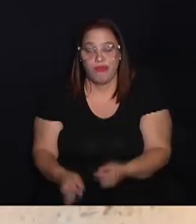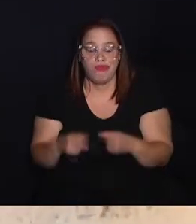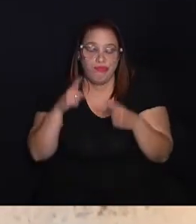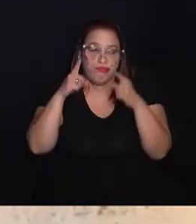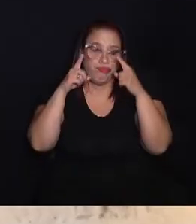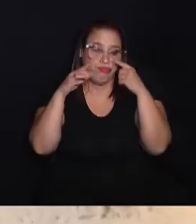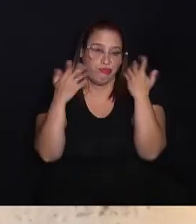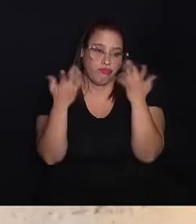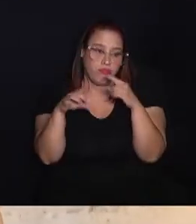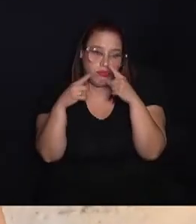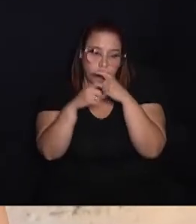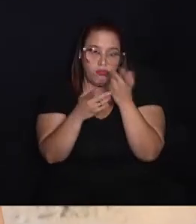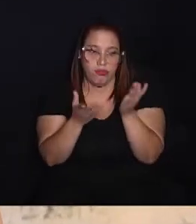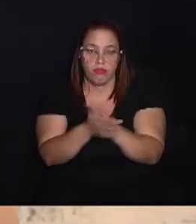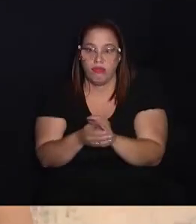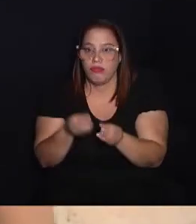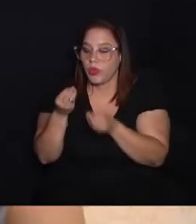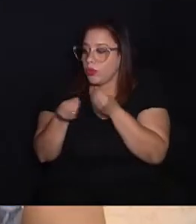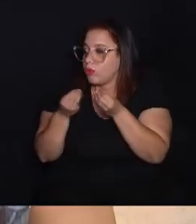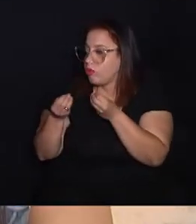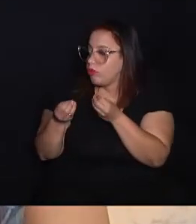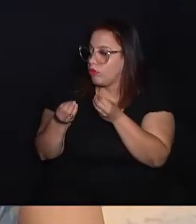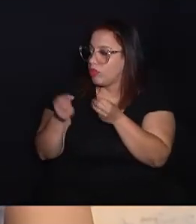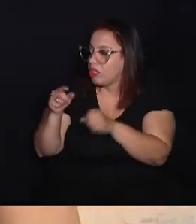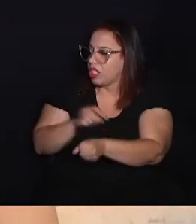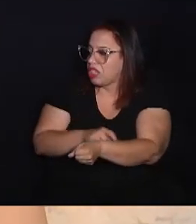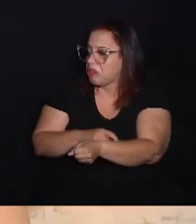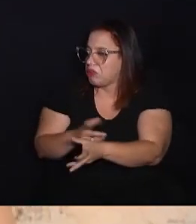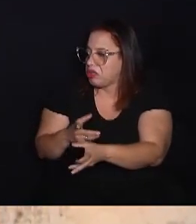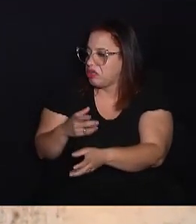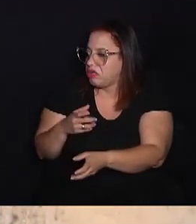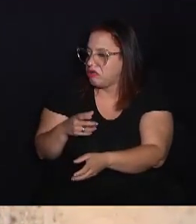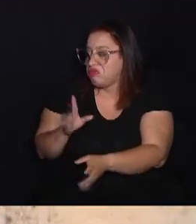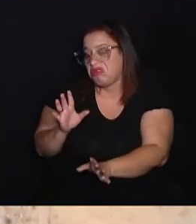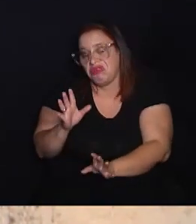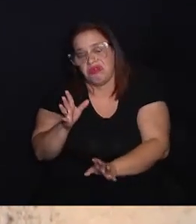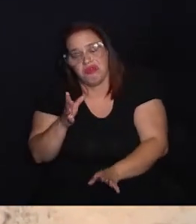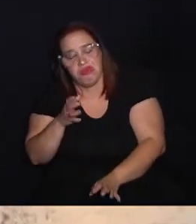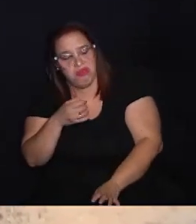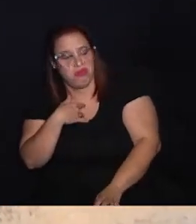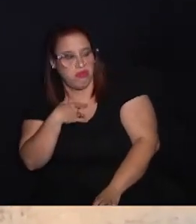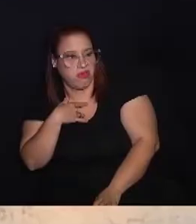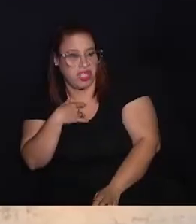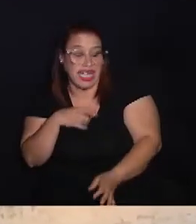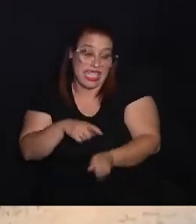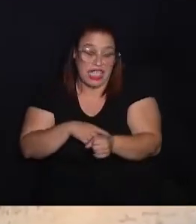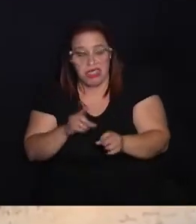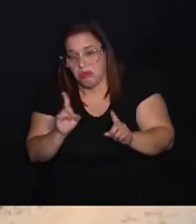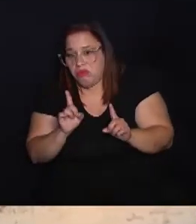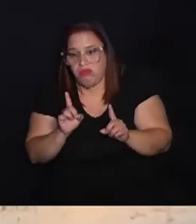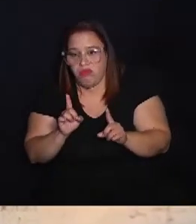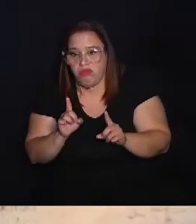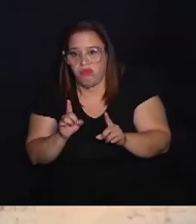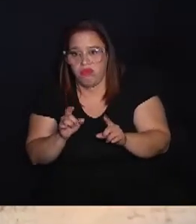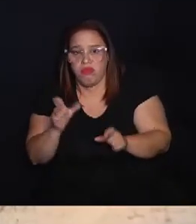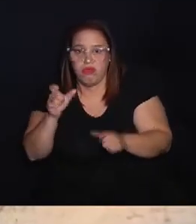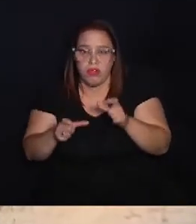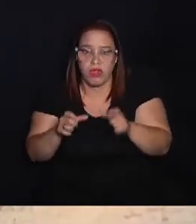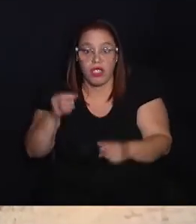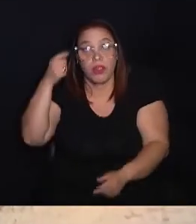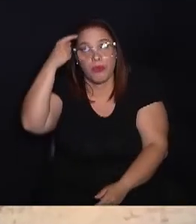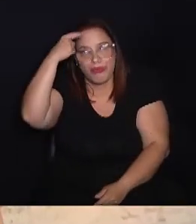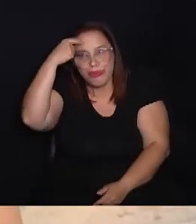para uma próxima oportunidade, para você retornar aqui aos nossos estúdios e fica aberto aí para suas considerações finais, para os seus eleitores, para